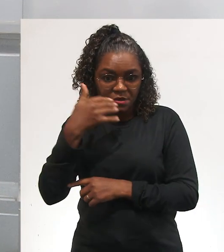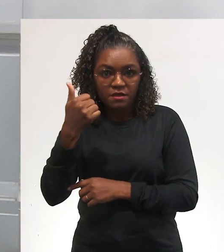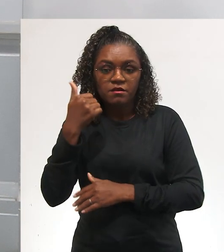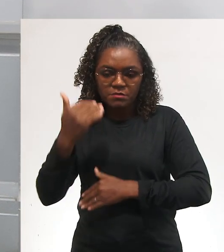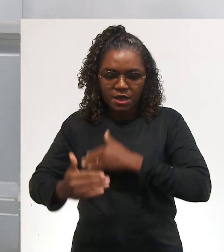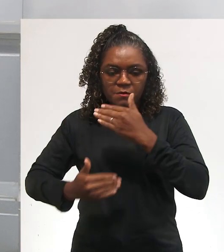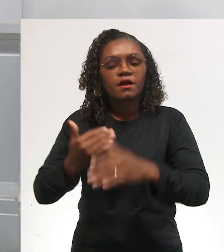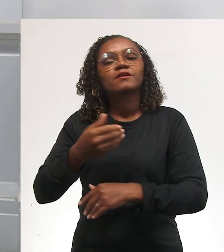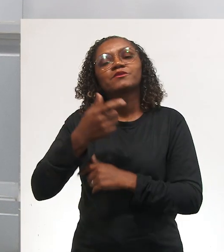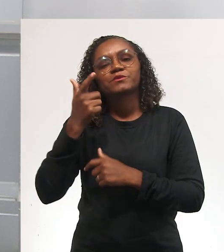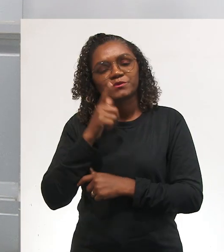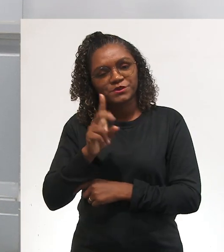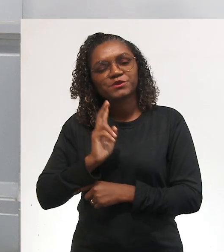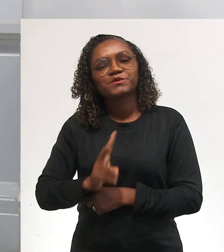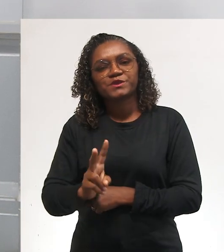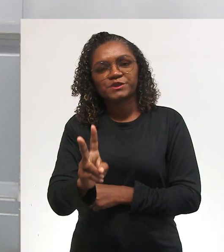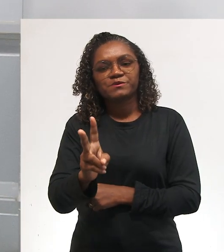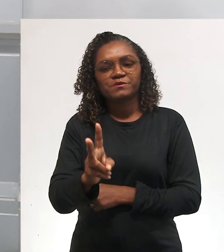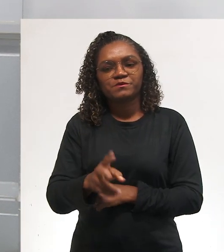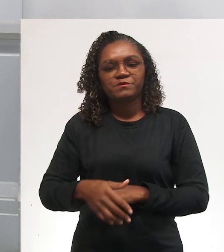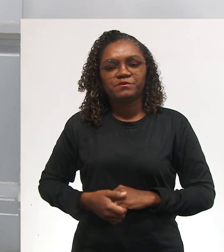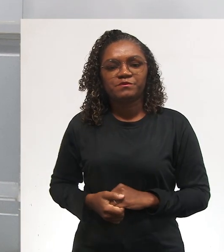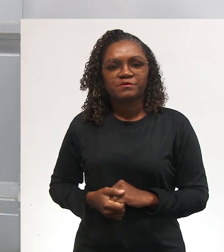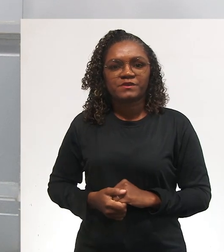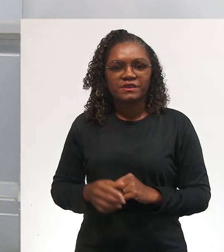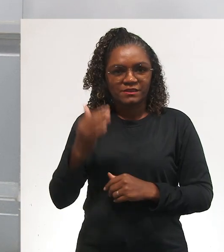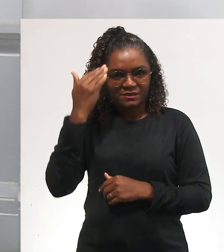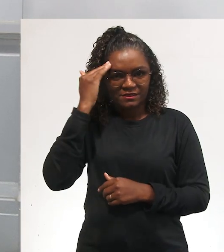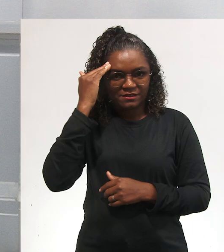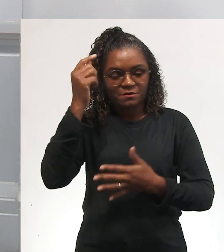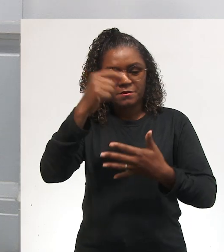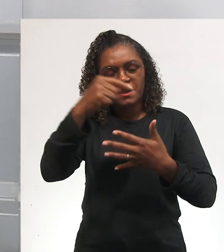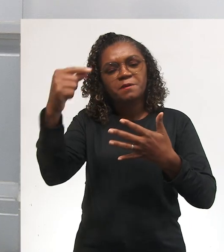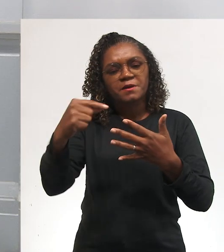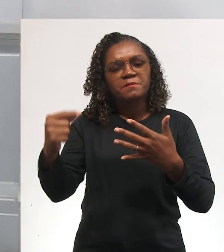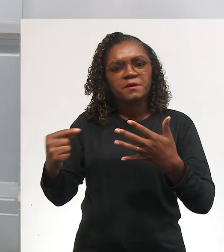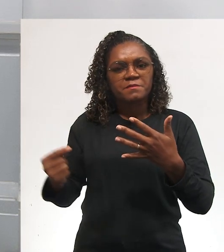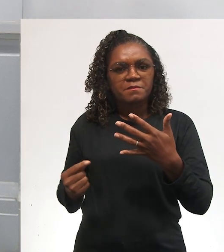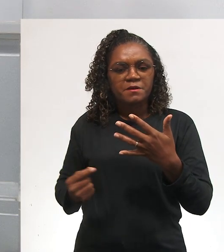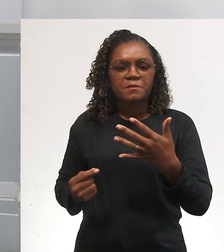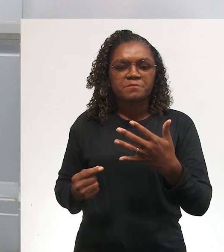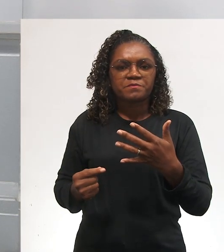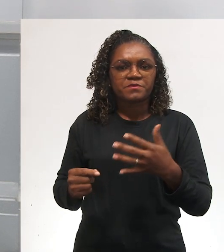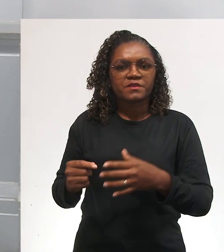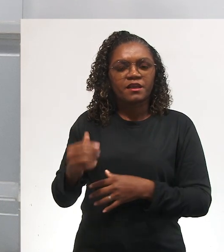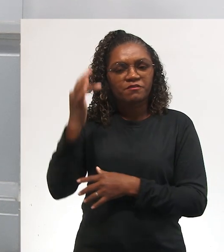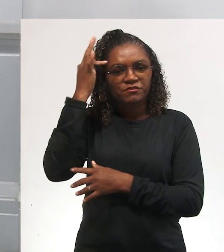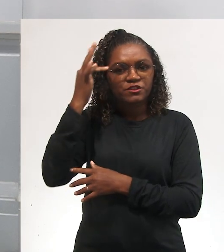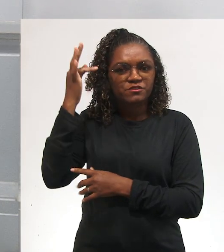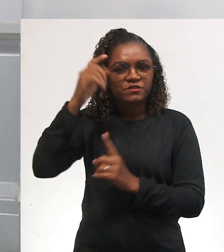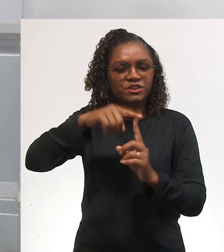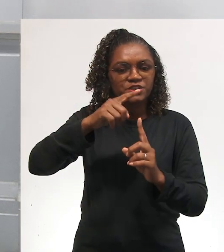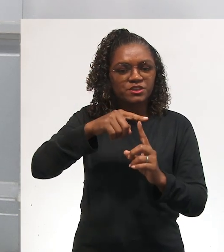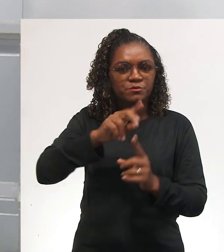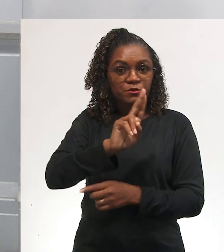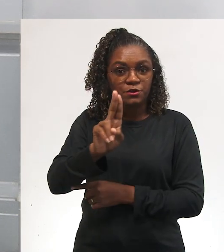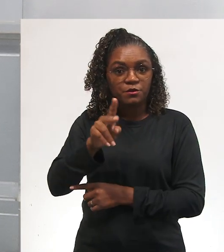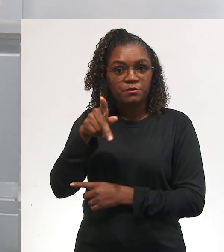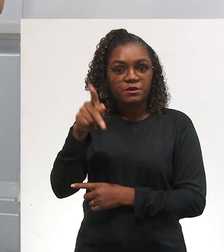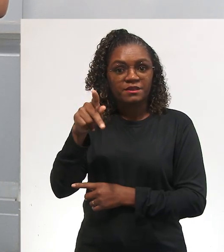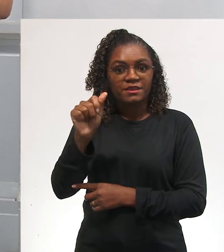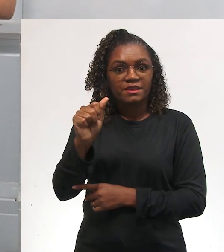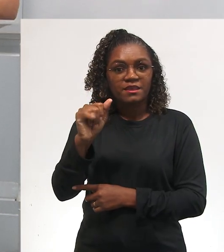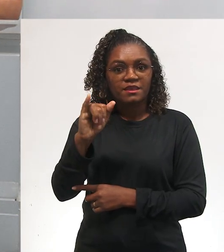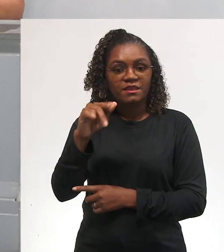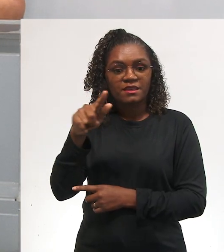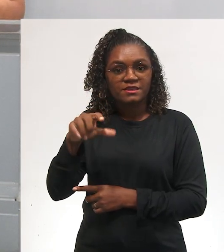são vários fatores que envolvem essa filosofia Kaizen, que a gente chama de ferramenta ou de metodologia